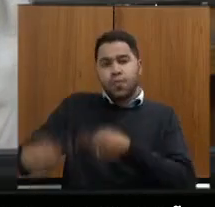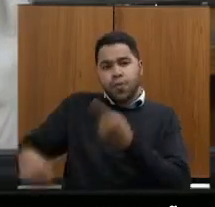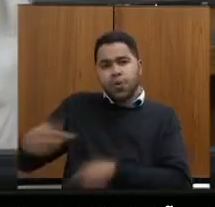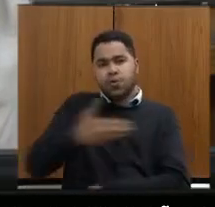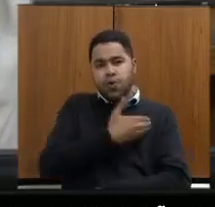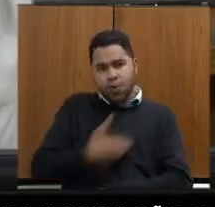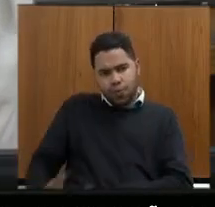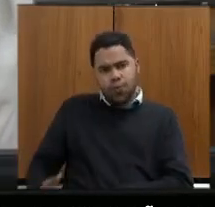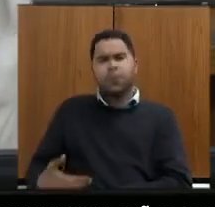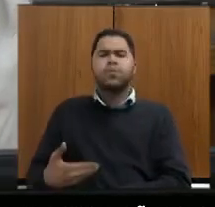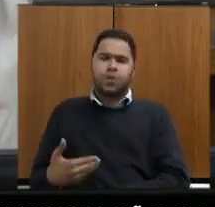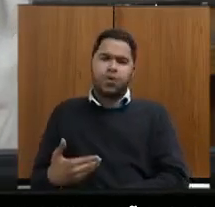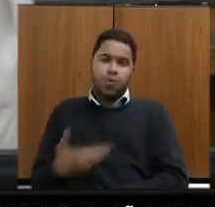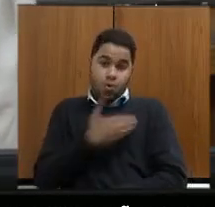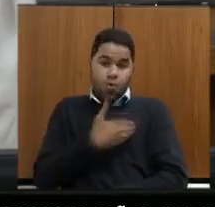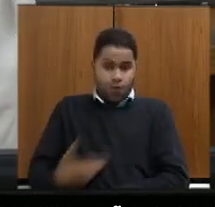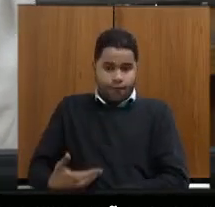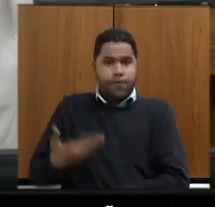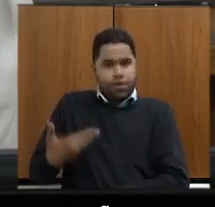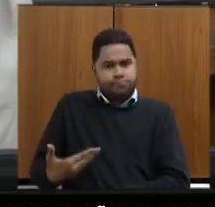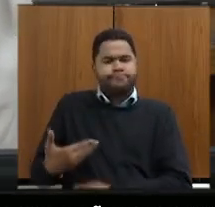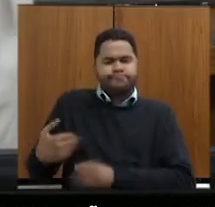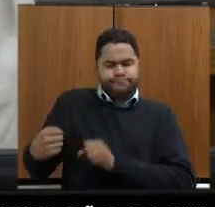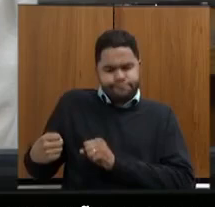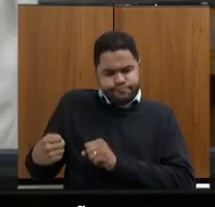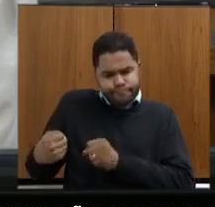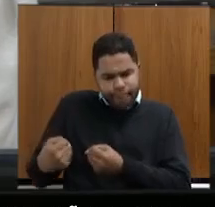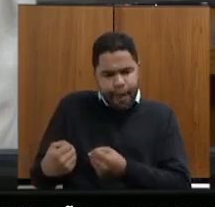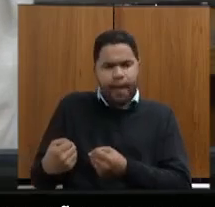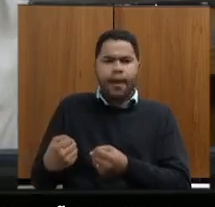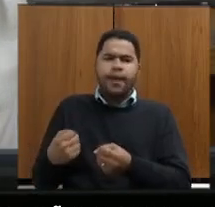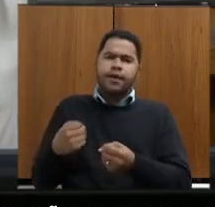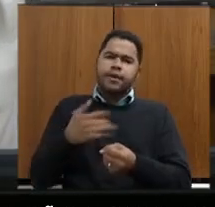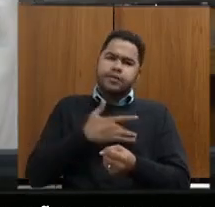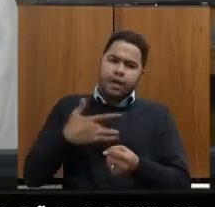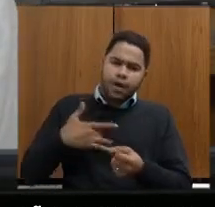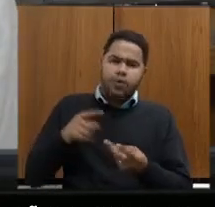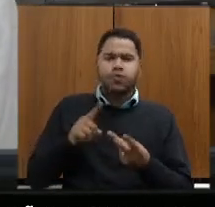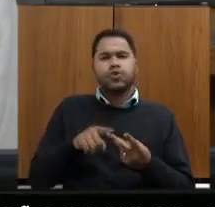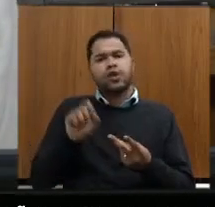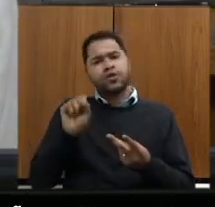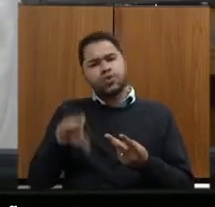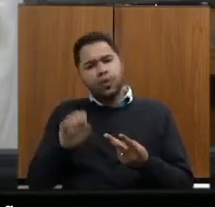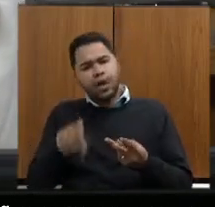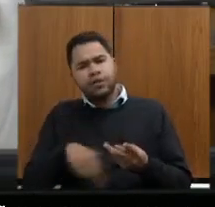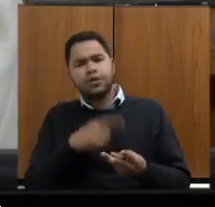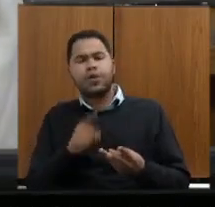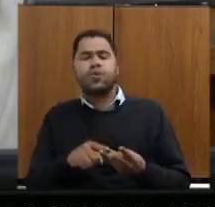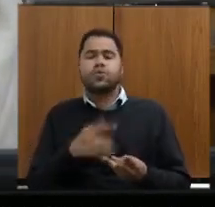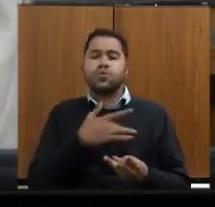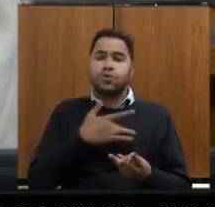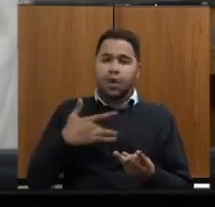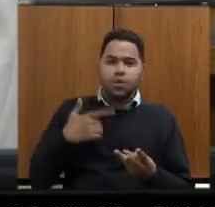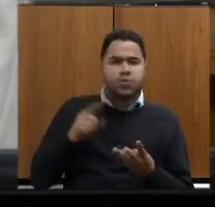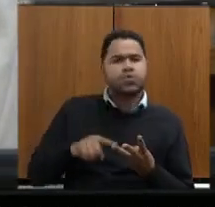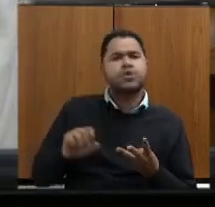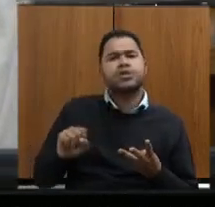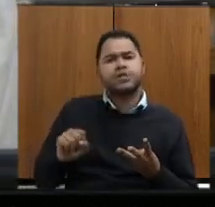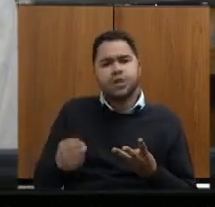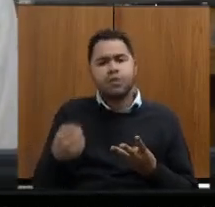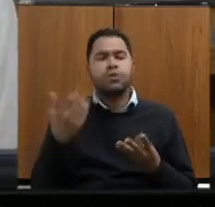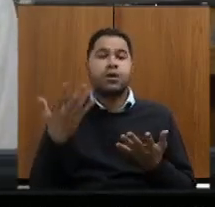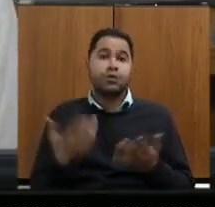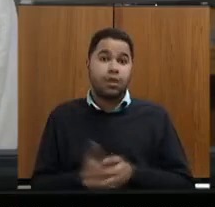o governo tem feito inclusive esse esforço nas nossas aplicações de saúde educação segurança no último ano foram